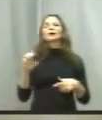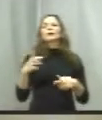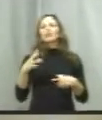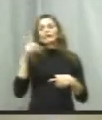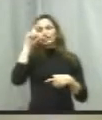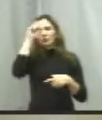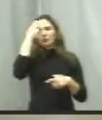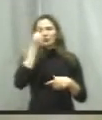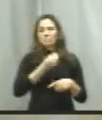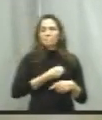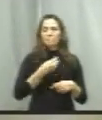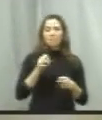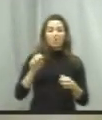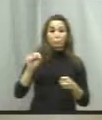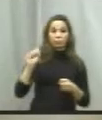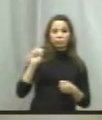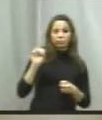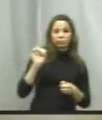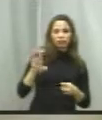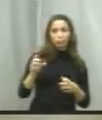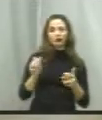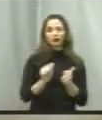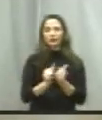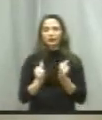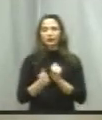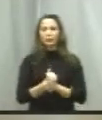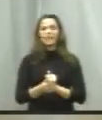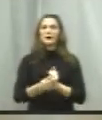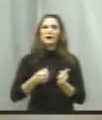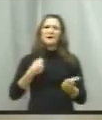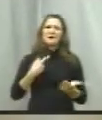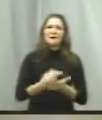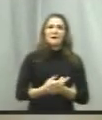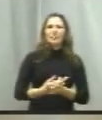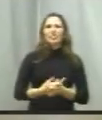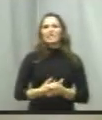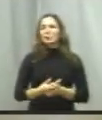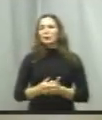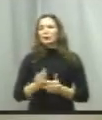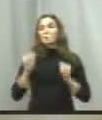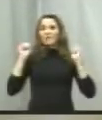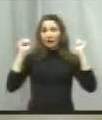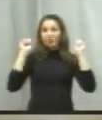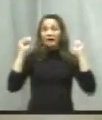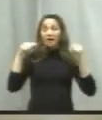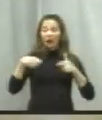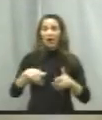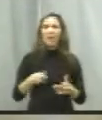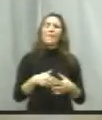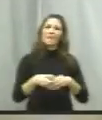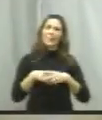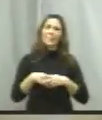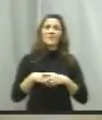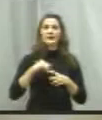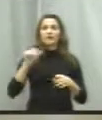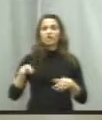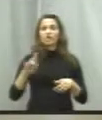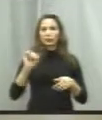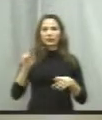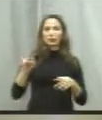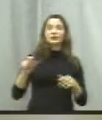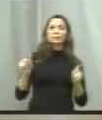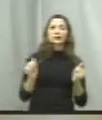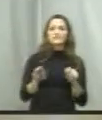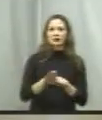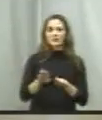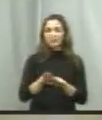Sobre os jogos regionais, foi gasto um dinheiro para ganhar os jogos. Eu acho que está de parabéns o Jair, o prefeito, com os jogos regionais.